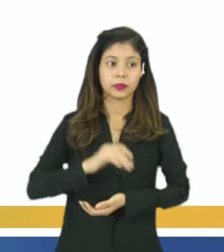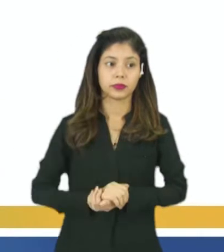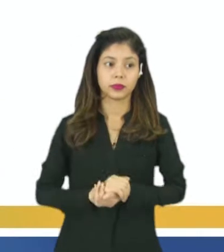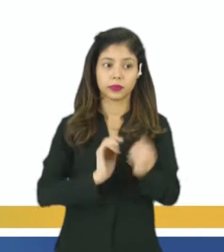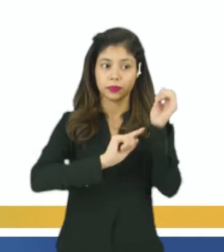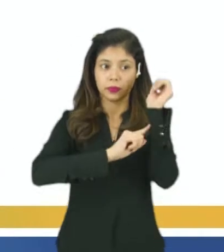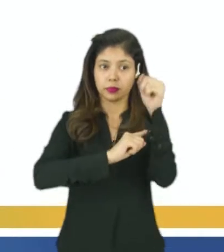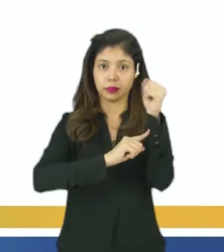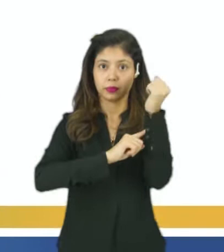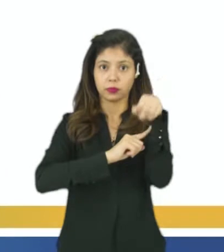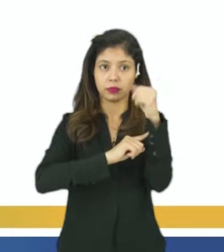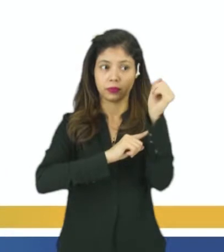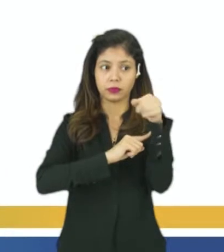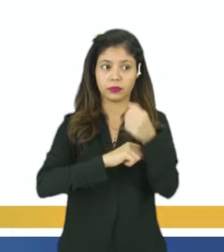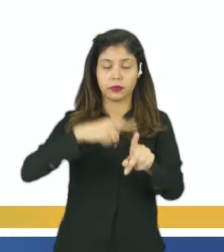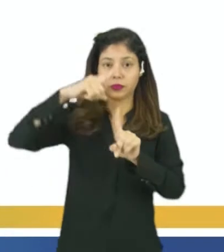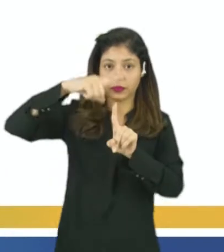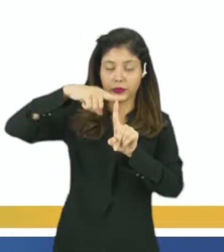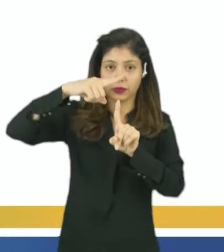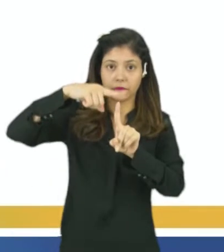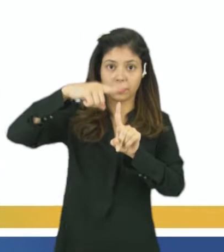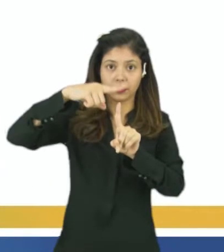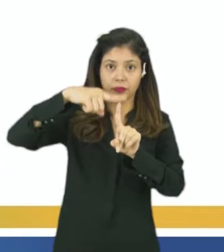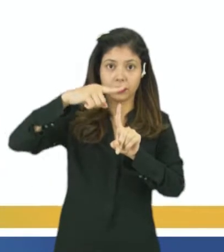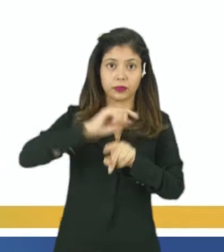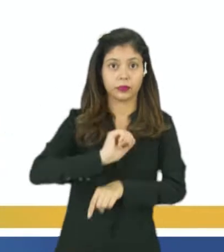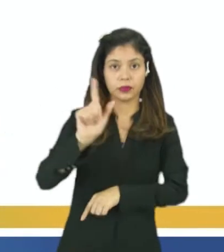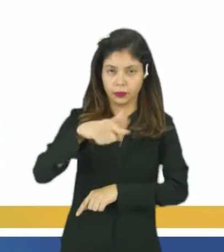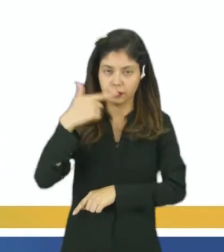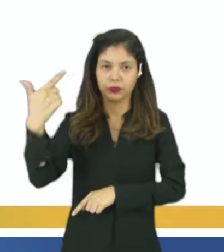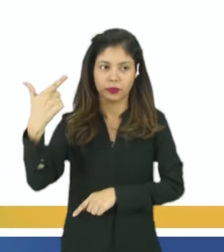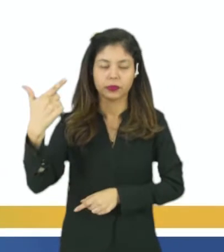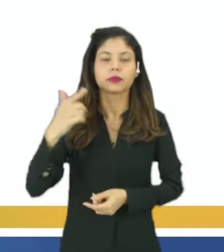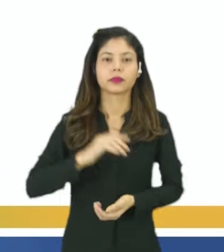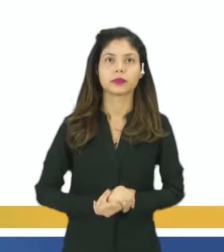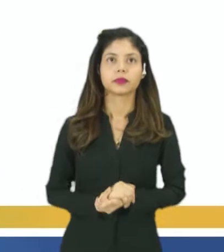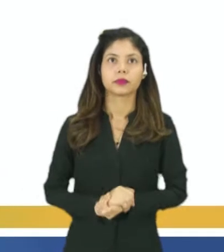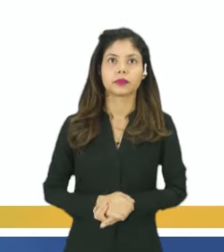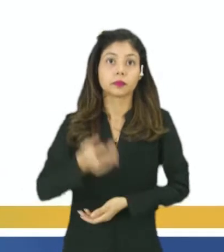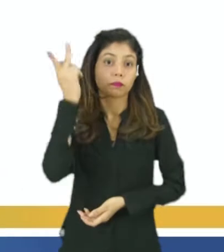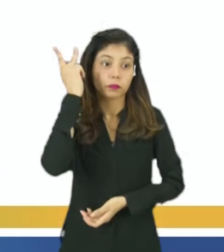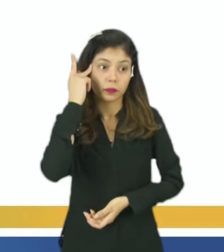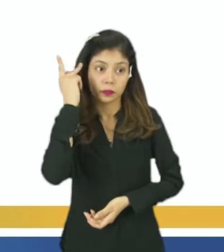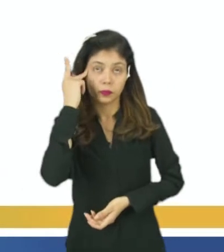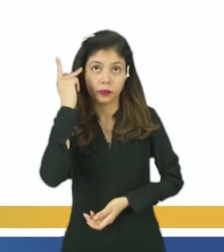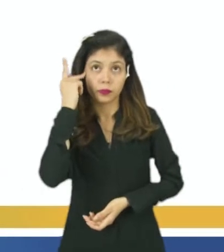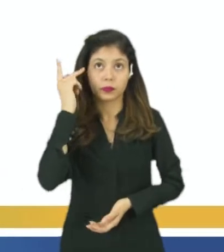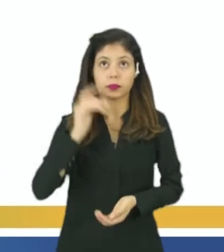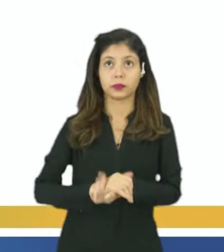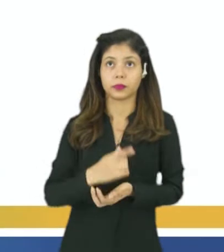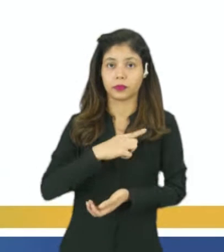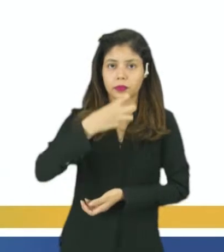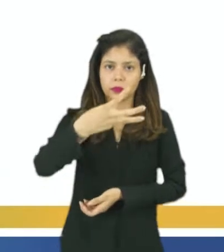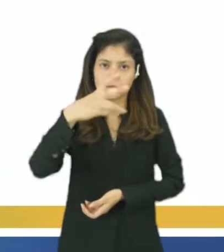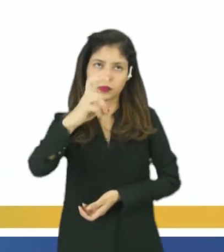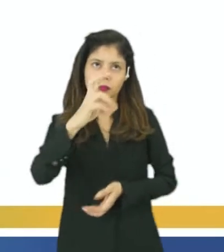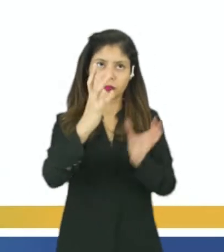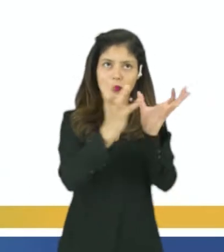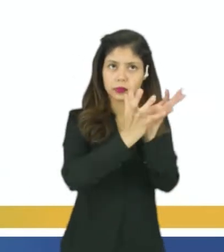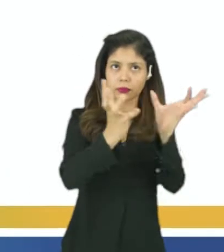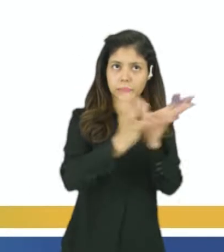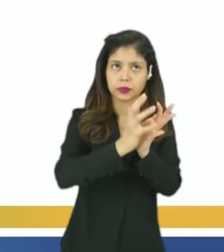Sergipe, Tocantins e etc. No estado de São Paulo, existem mais de